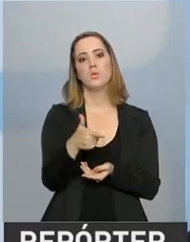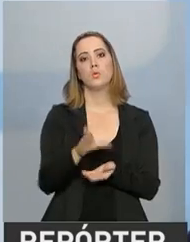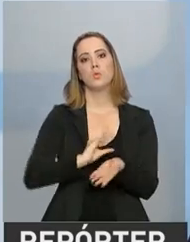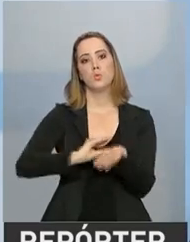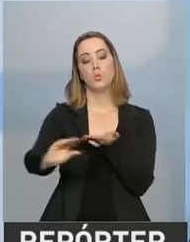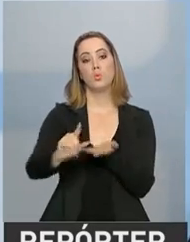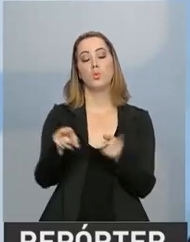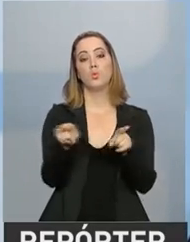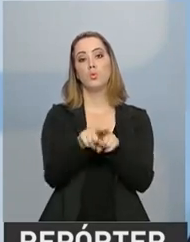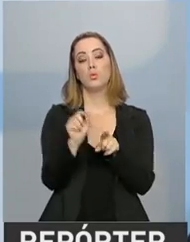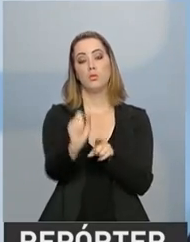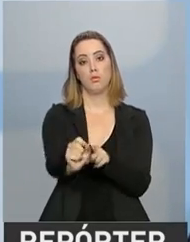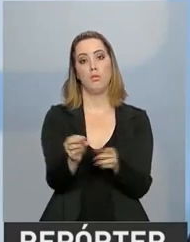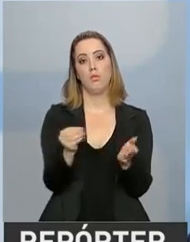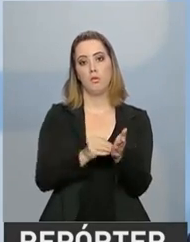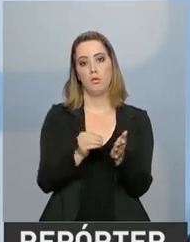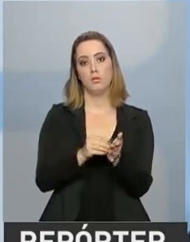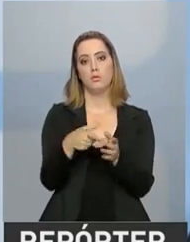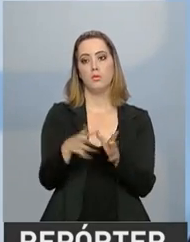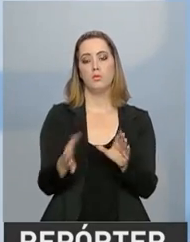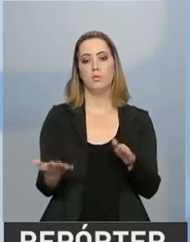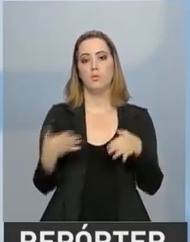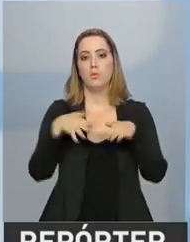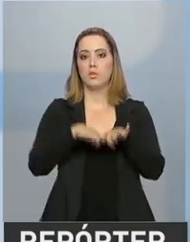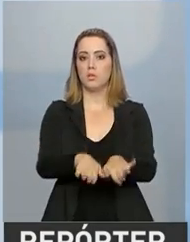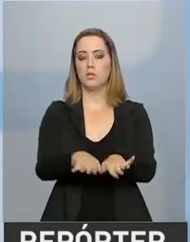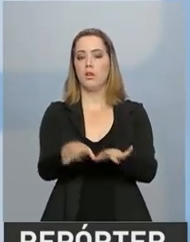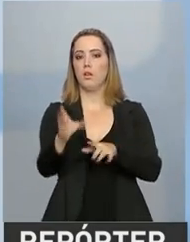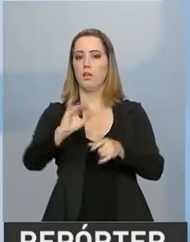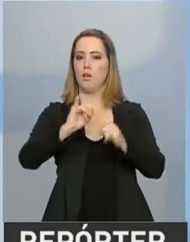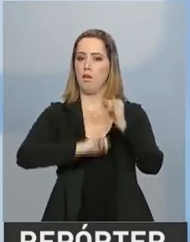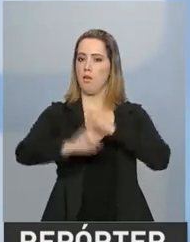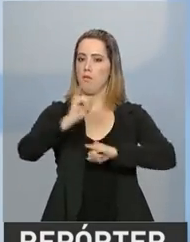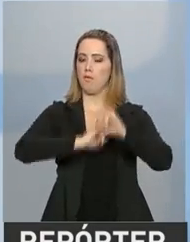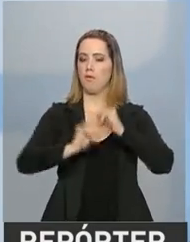ainda um software para fazer a integração da informação e transmitir para o Ministério.